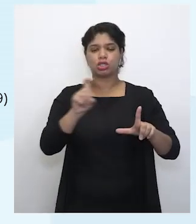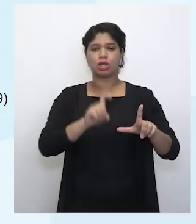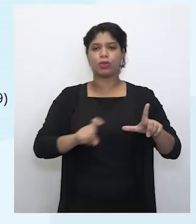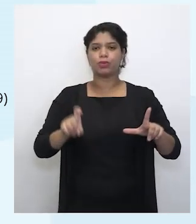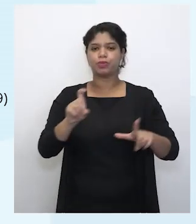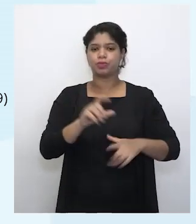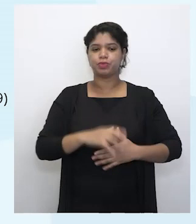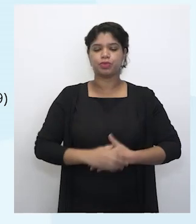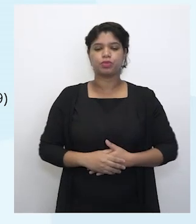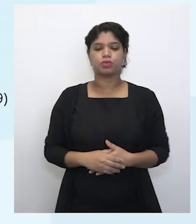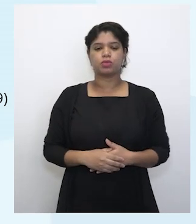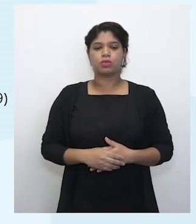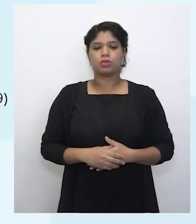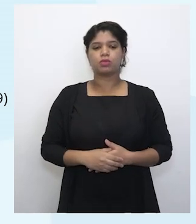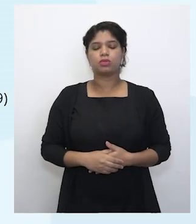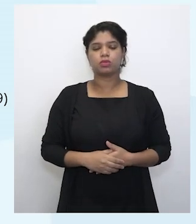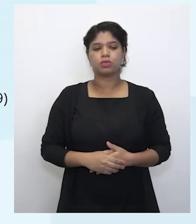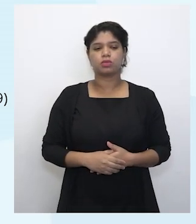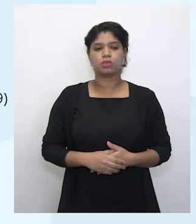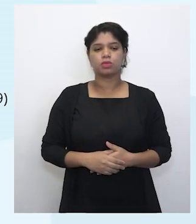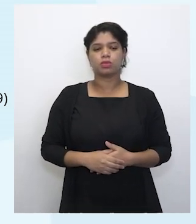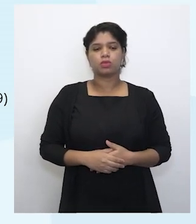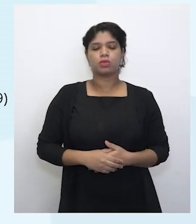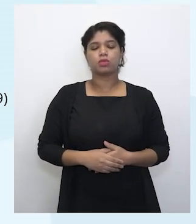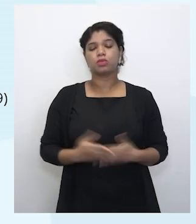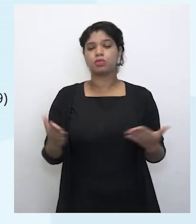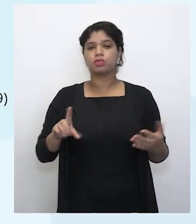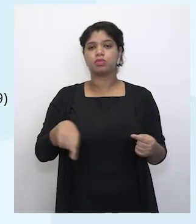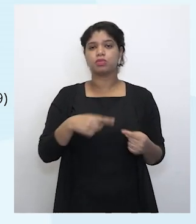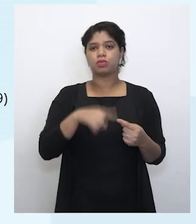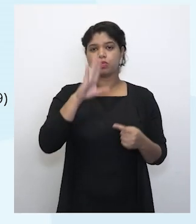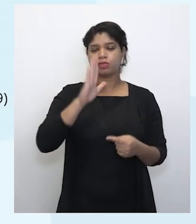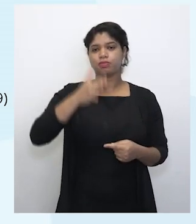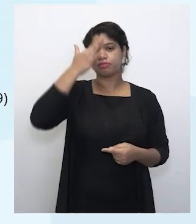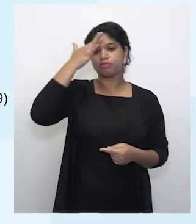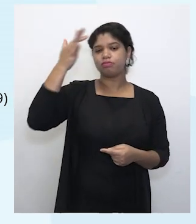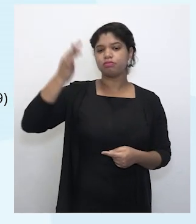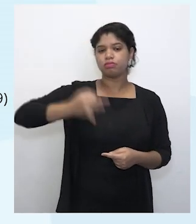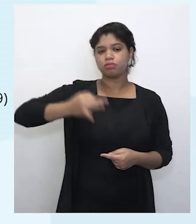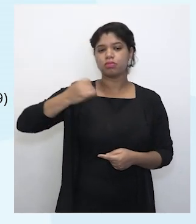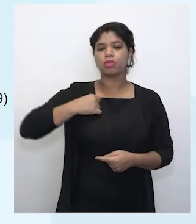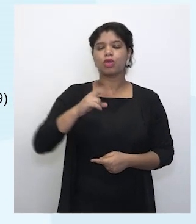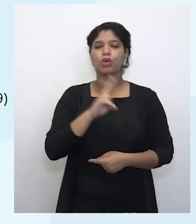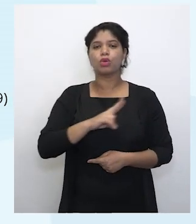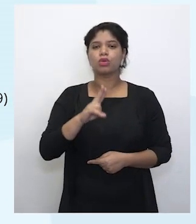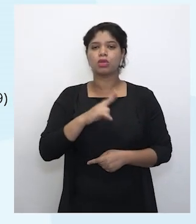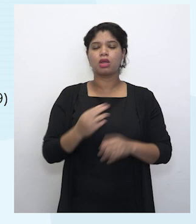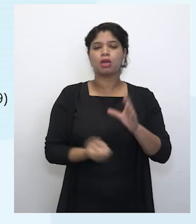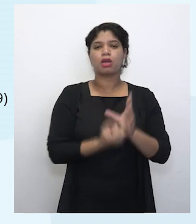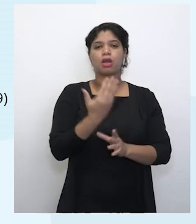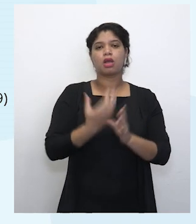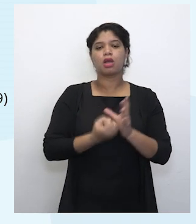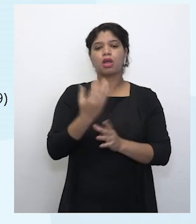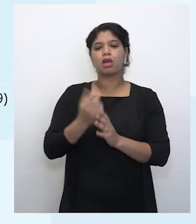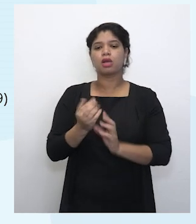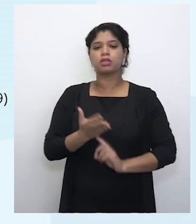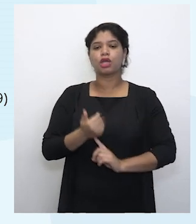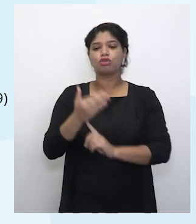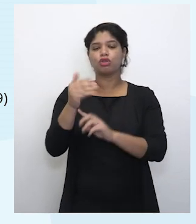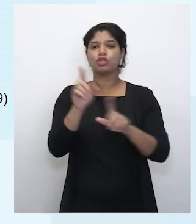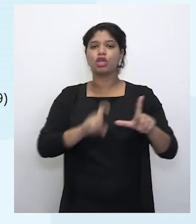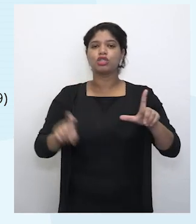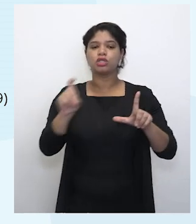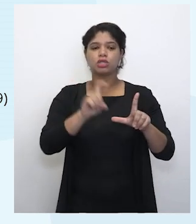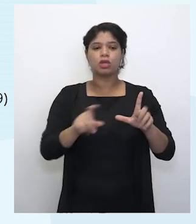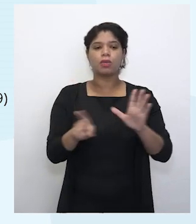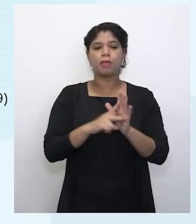nós vamos para compreender e utilizar e criar tecnologias digitais